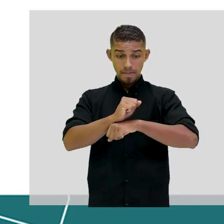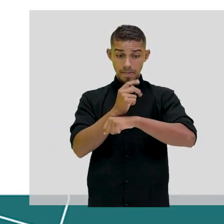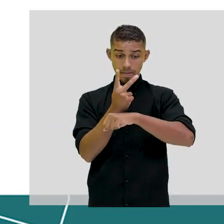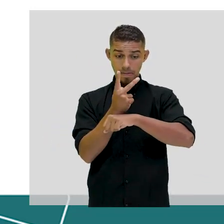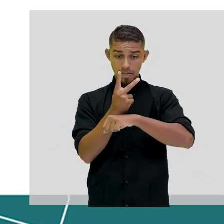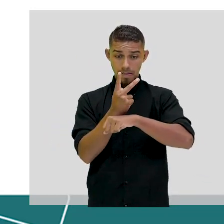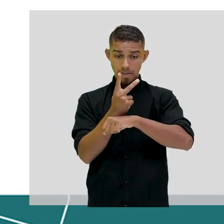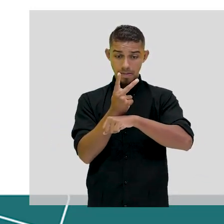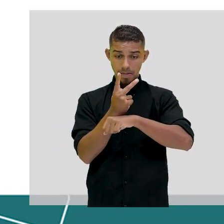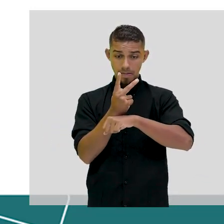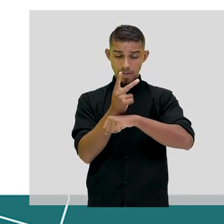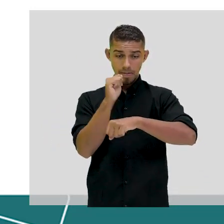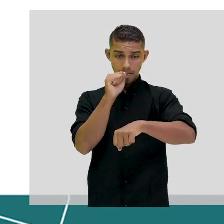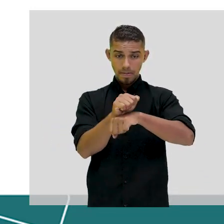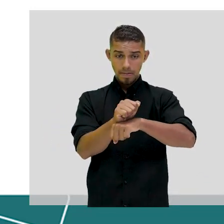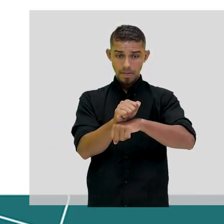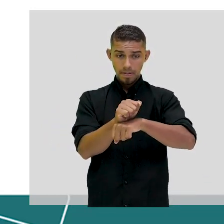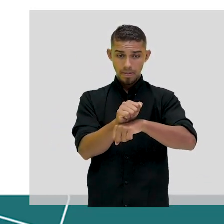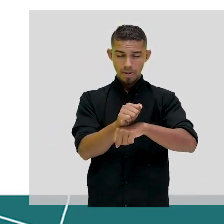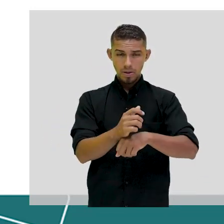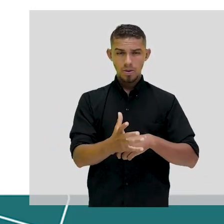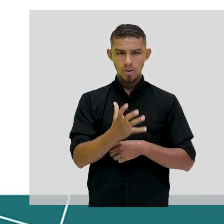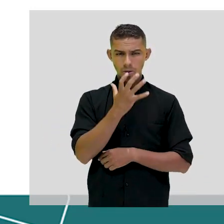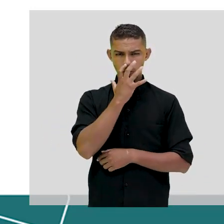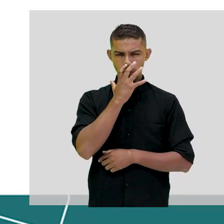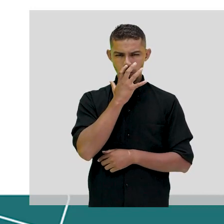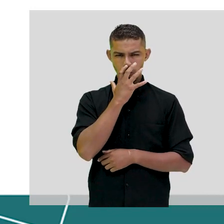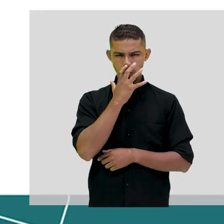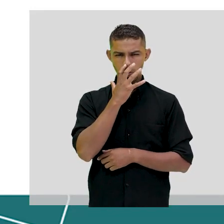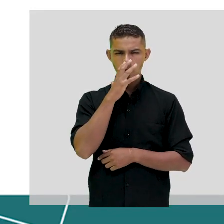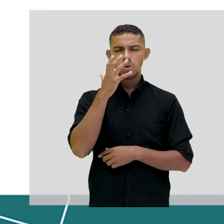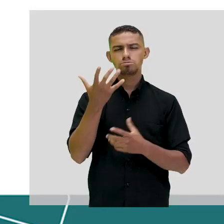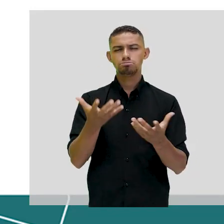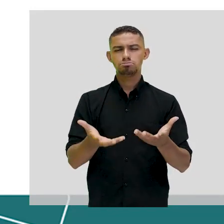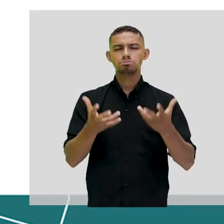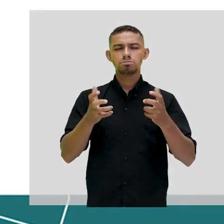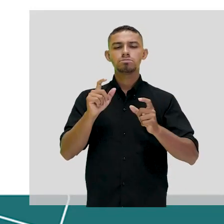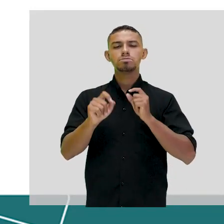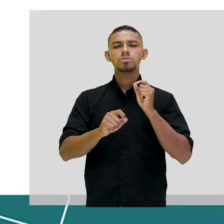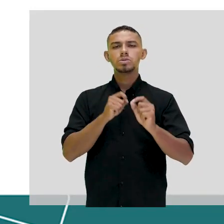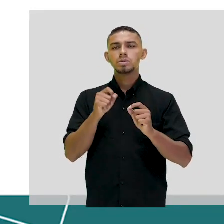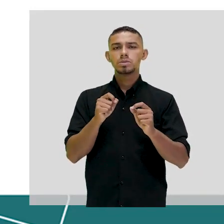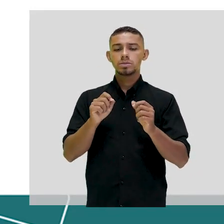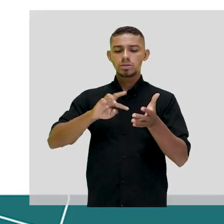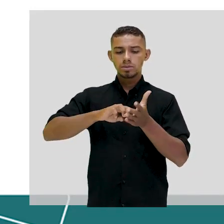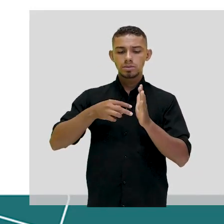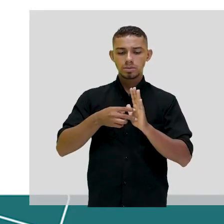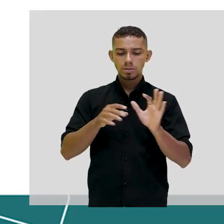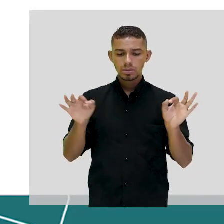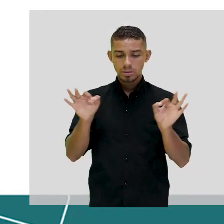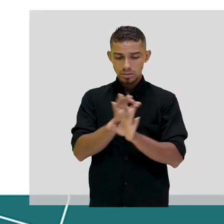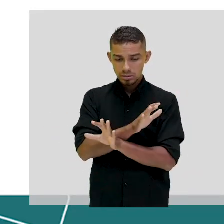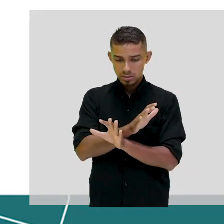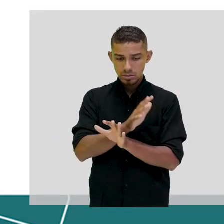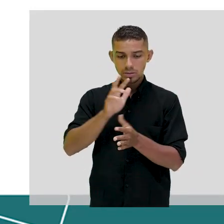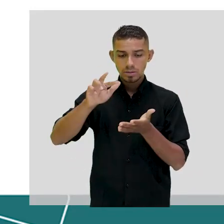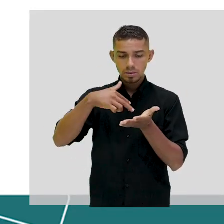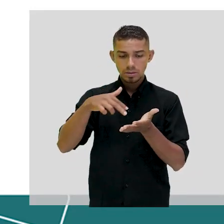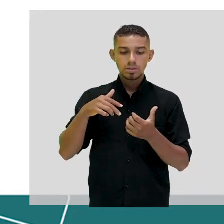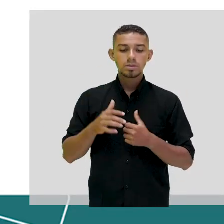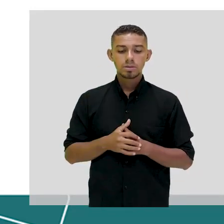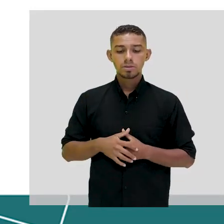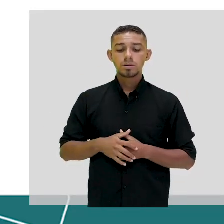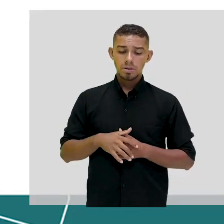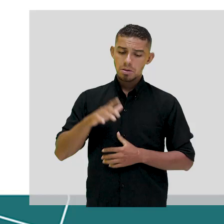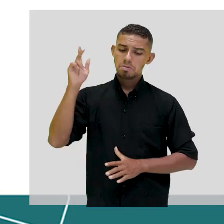um movimento que os dançarinos usam para significar o fim da dança. O movimento de freezer é um